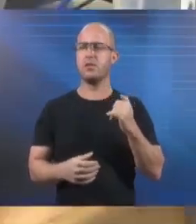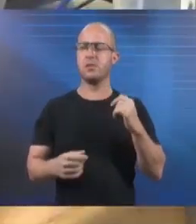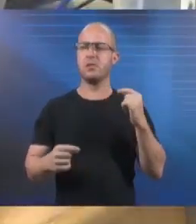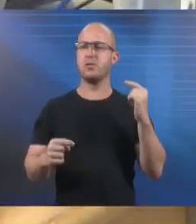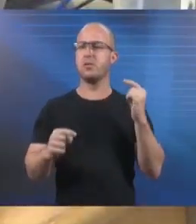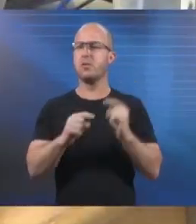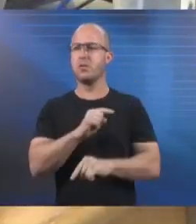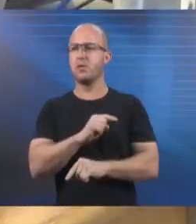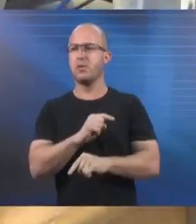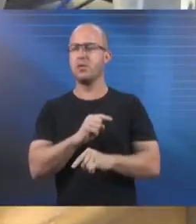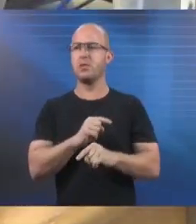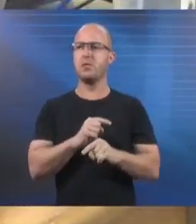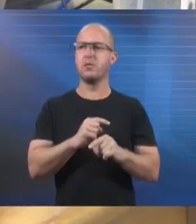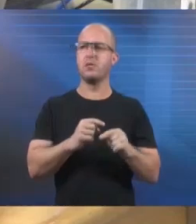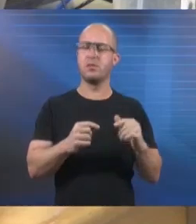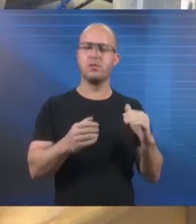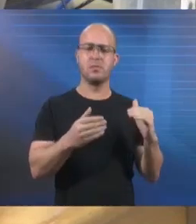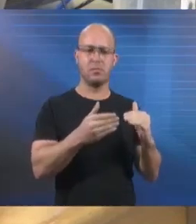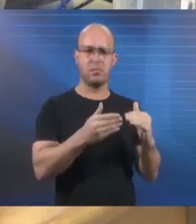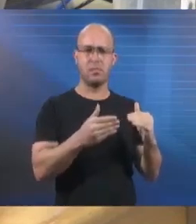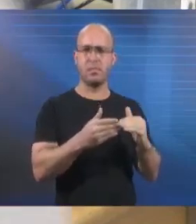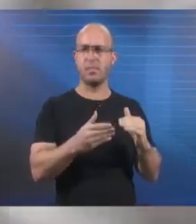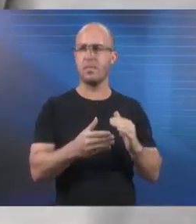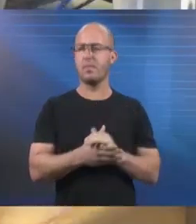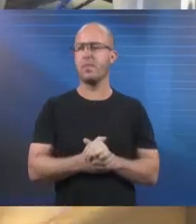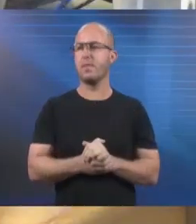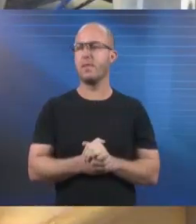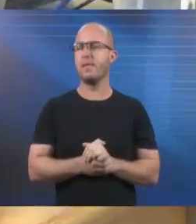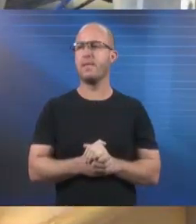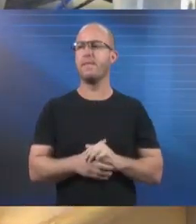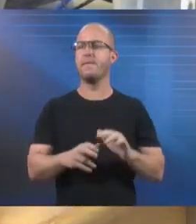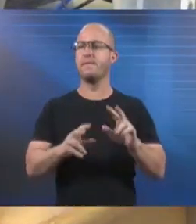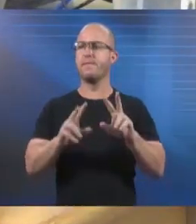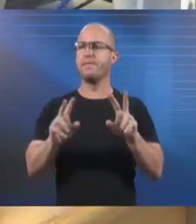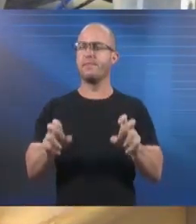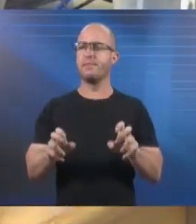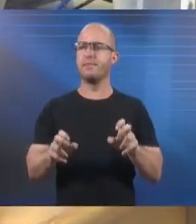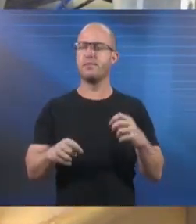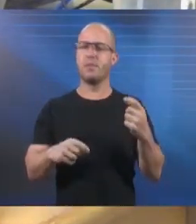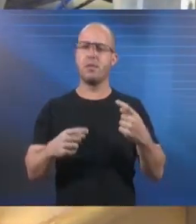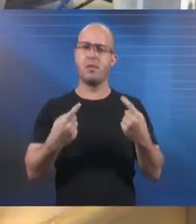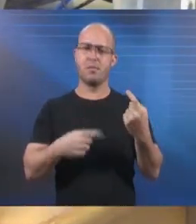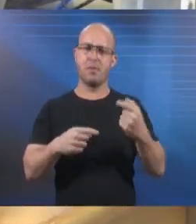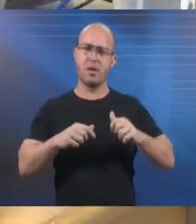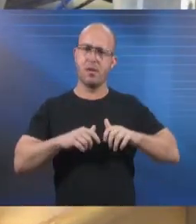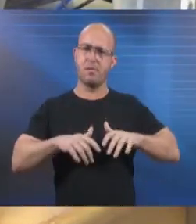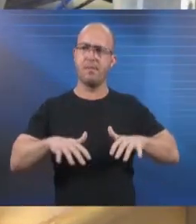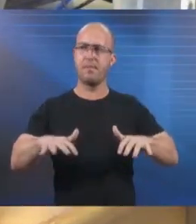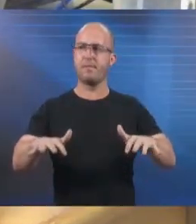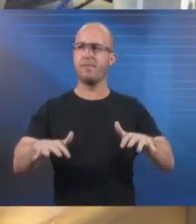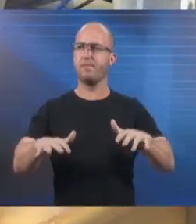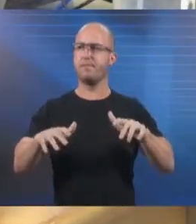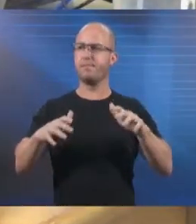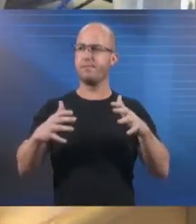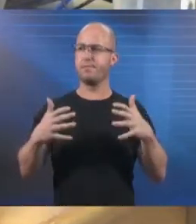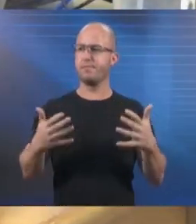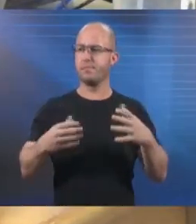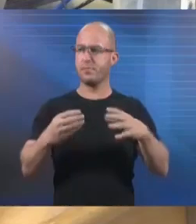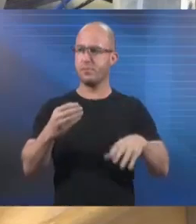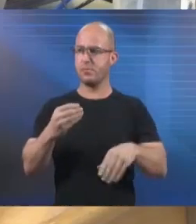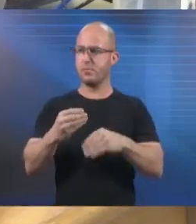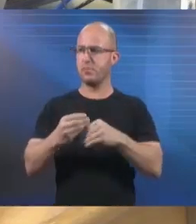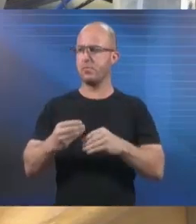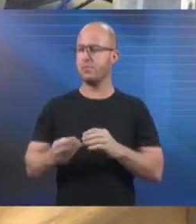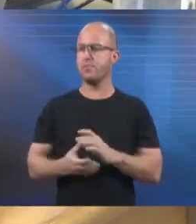concordo E aí eu concordo com vossa excelência que é um assunto que não pode ser politizado então era só essas colocações